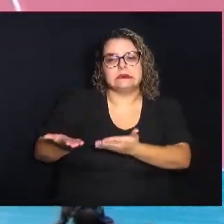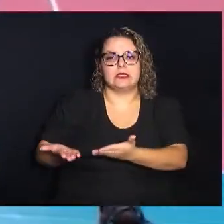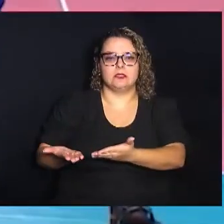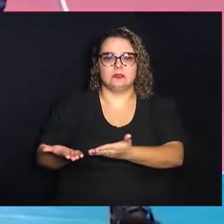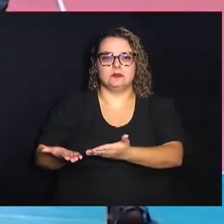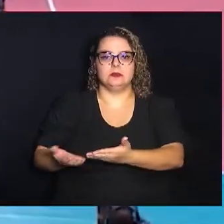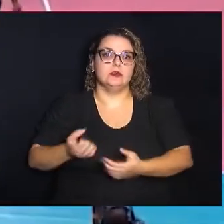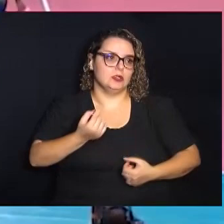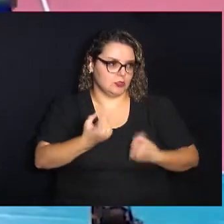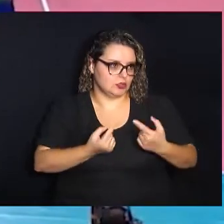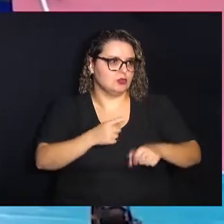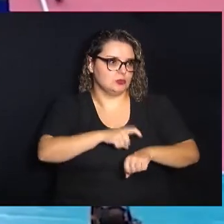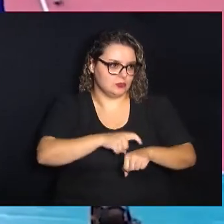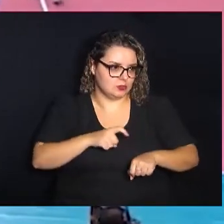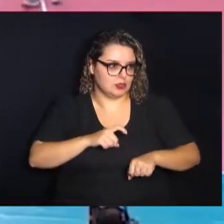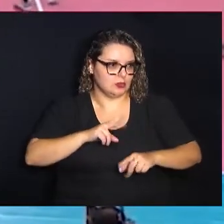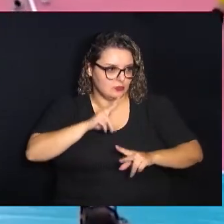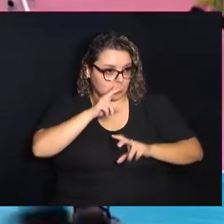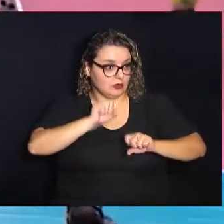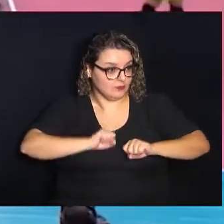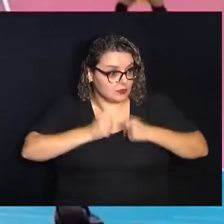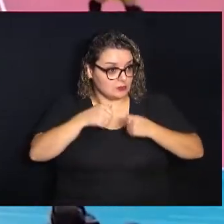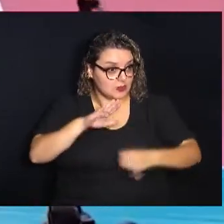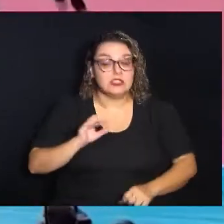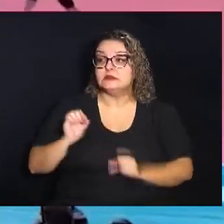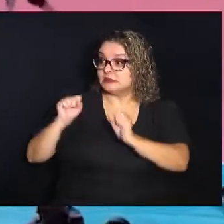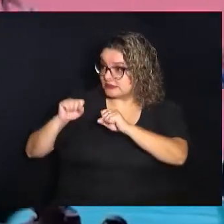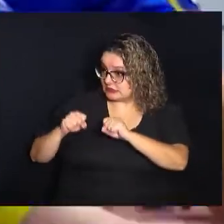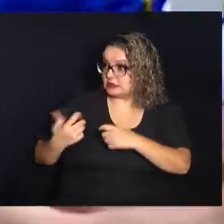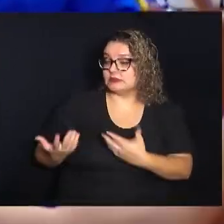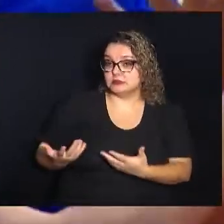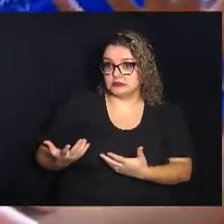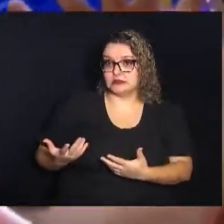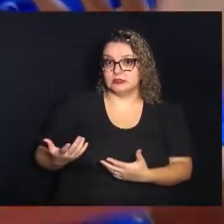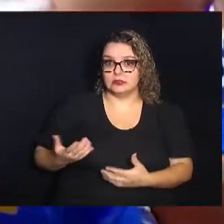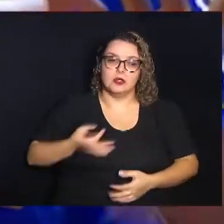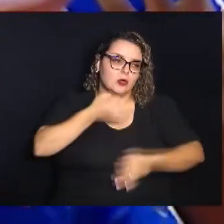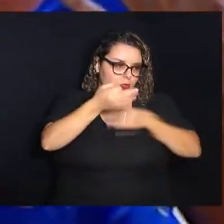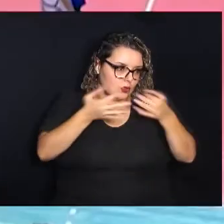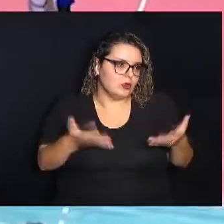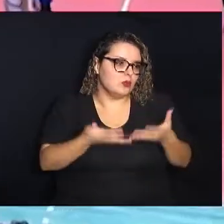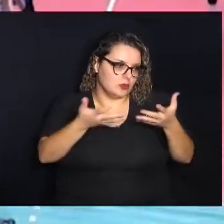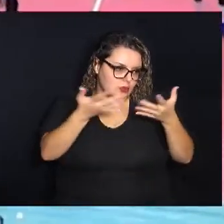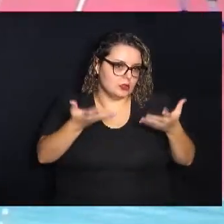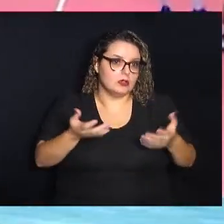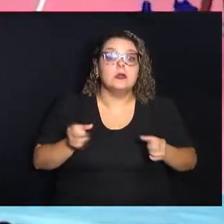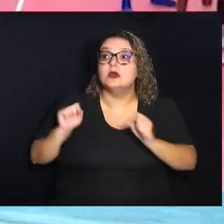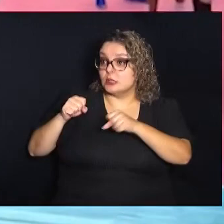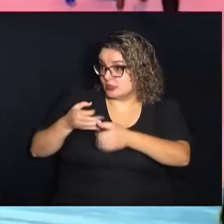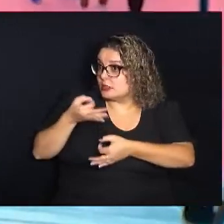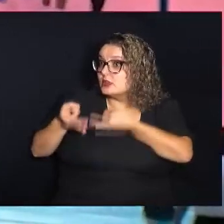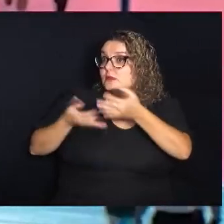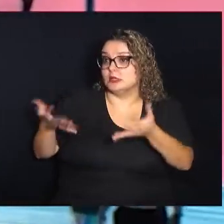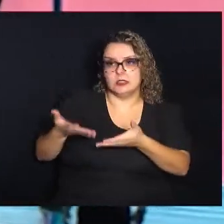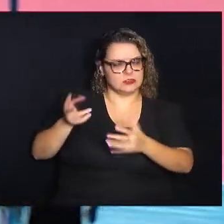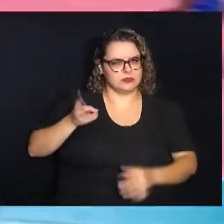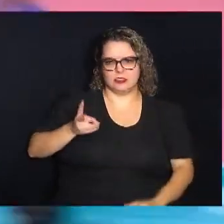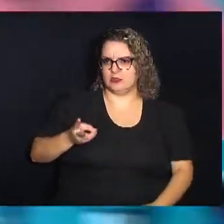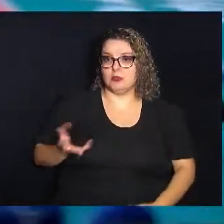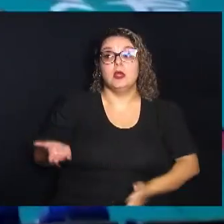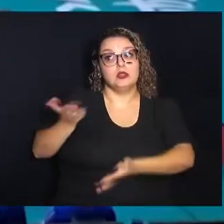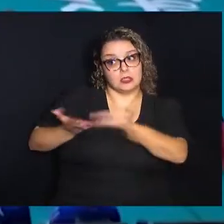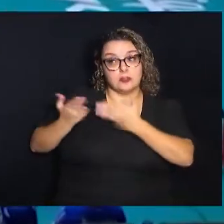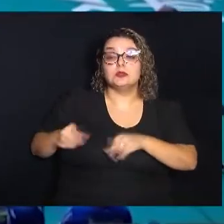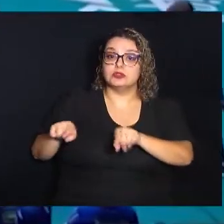alguns momentos até uma força a mais, né, Gonçalves? Claro, críticas construtivas. Críticas construtivas sempre teve, elogios